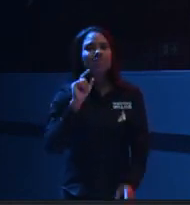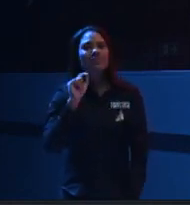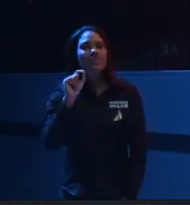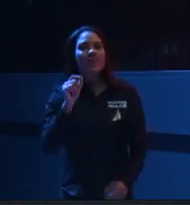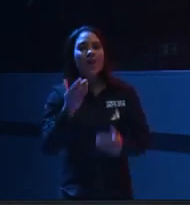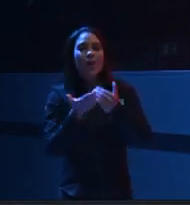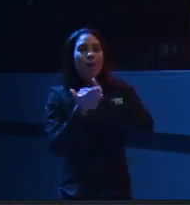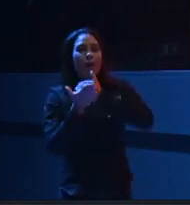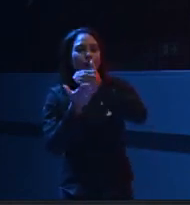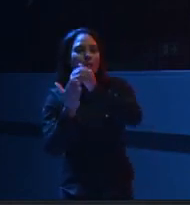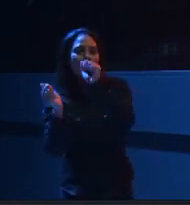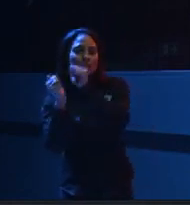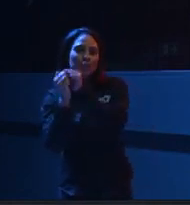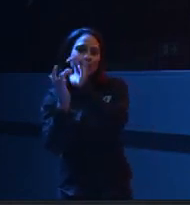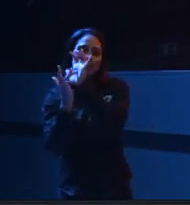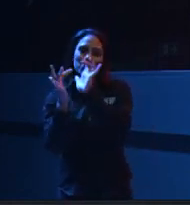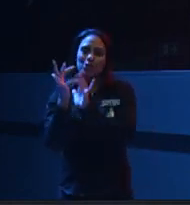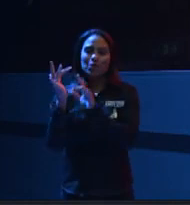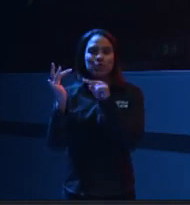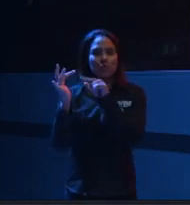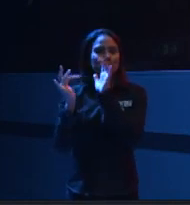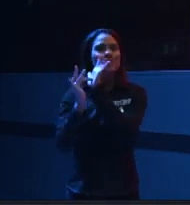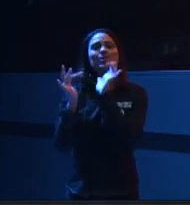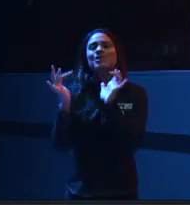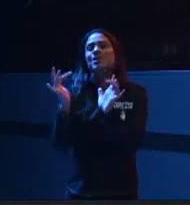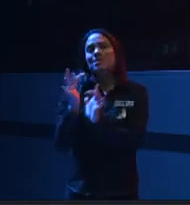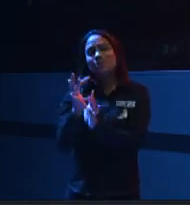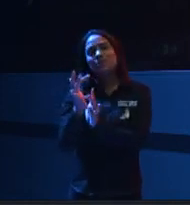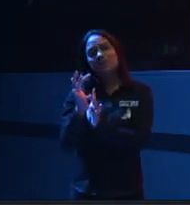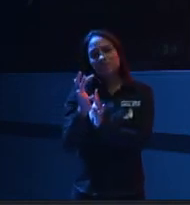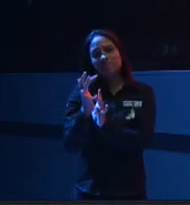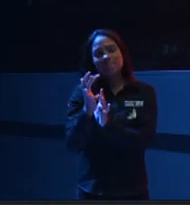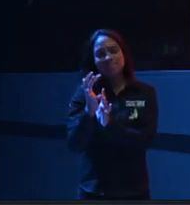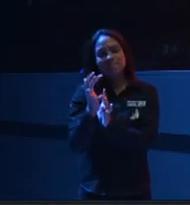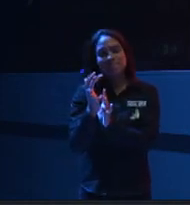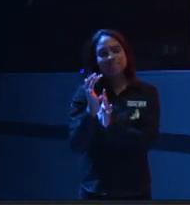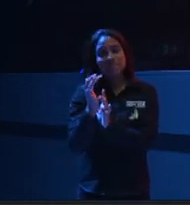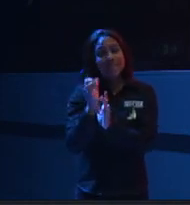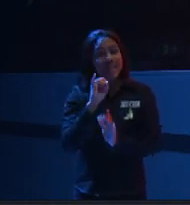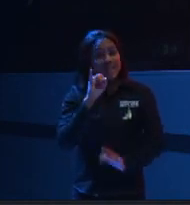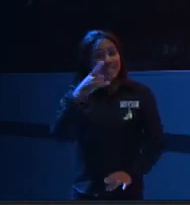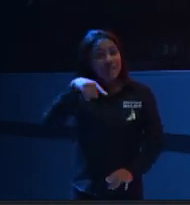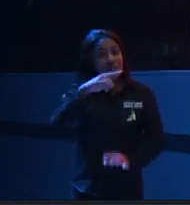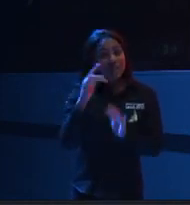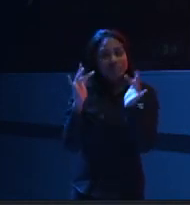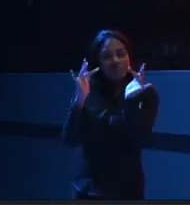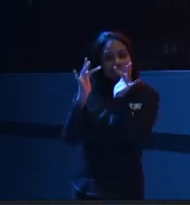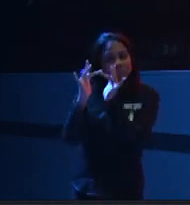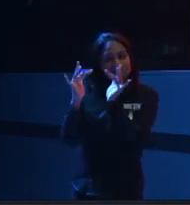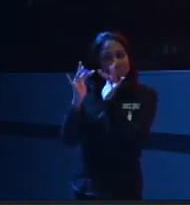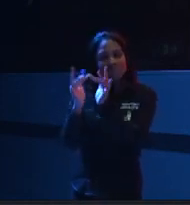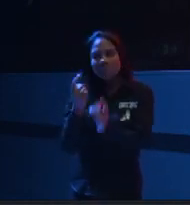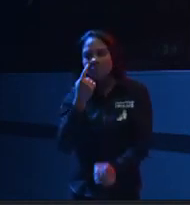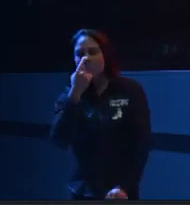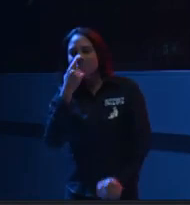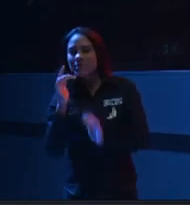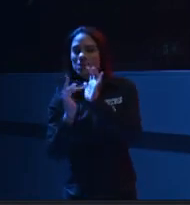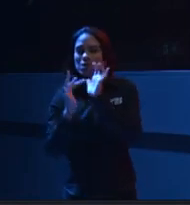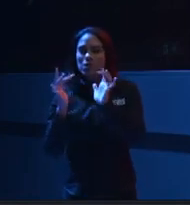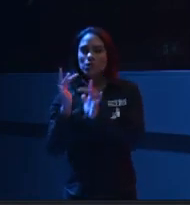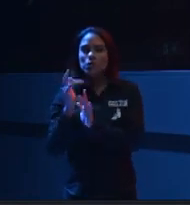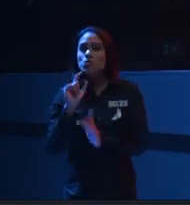Jesus Olá Tudo começa Jesus você vai para Jesus e ele